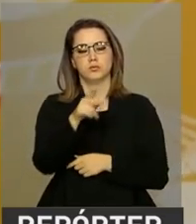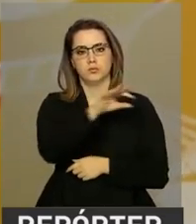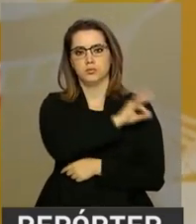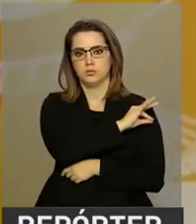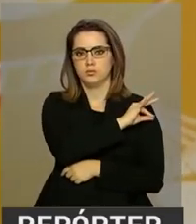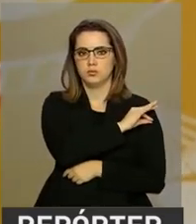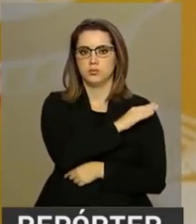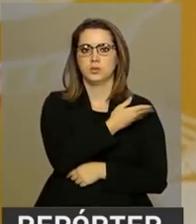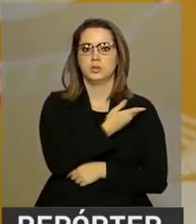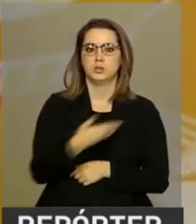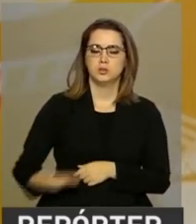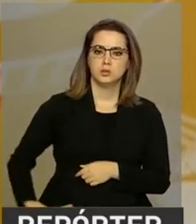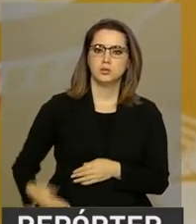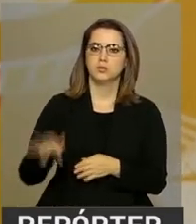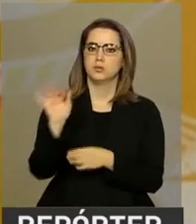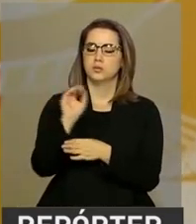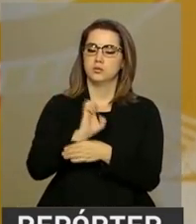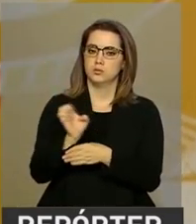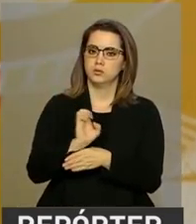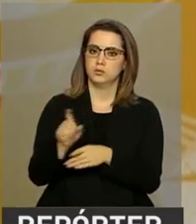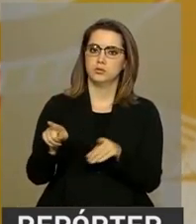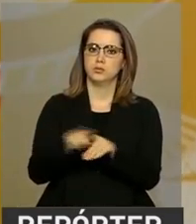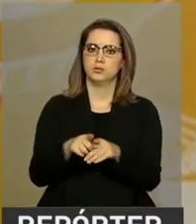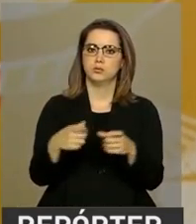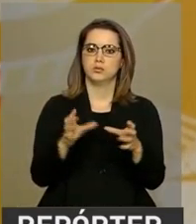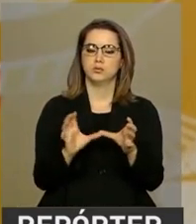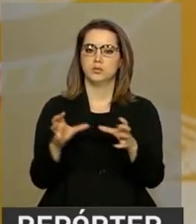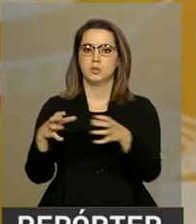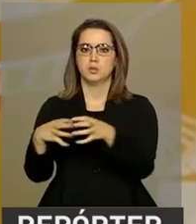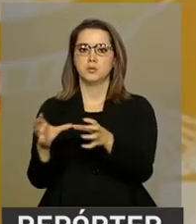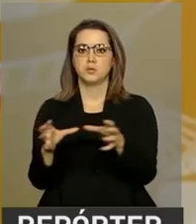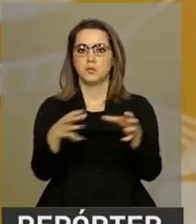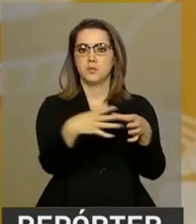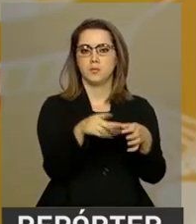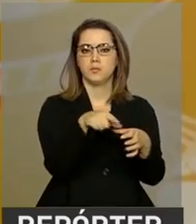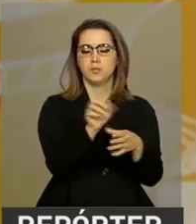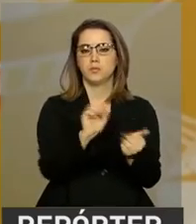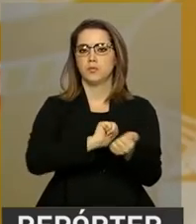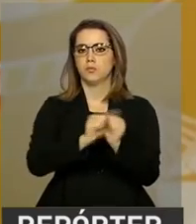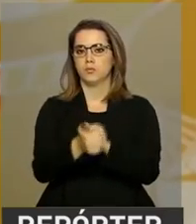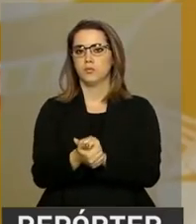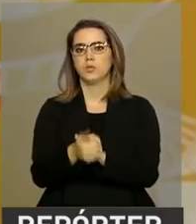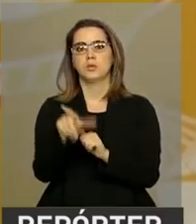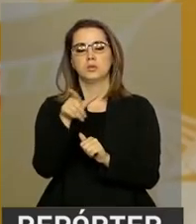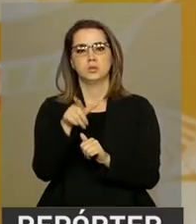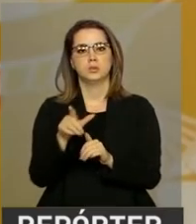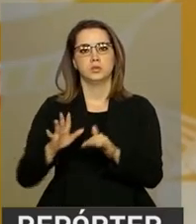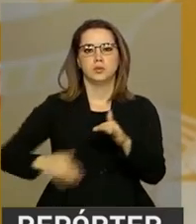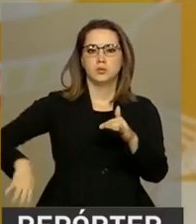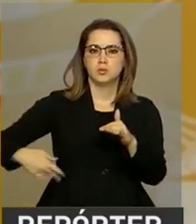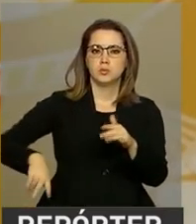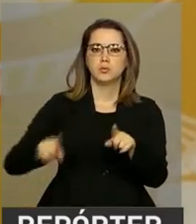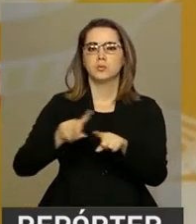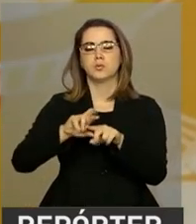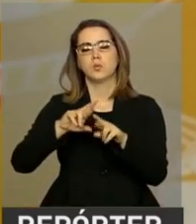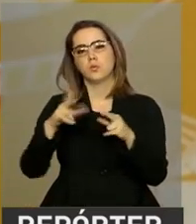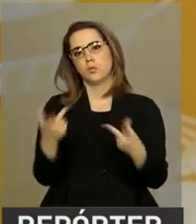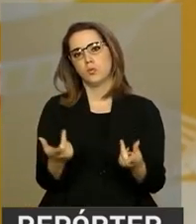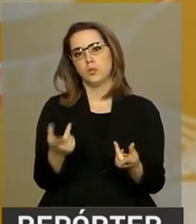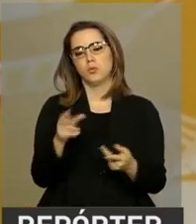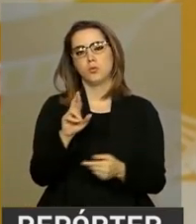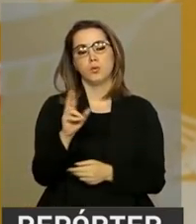governos estaduais e confederações esportivas. Entre os itens estão piscinas e pisos oficiais